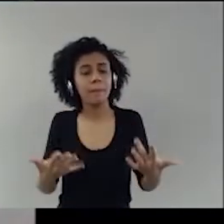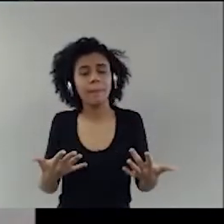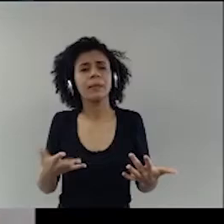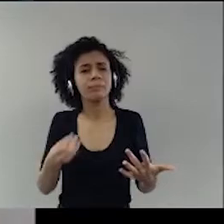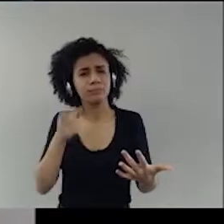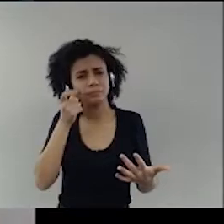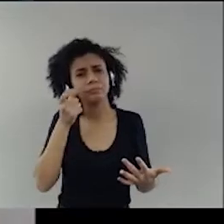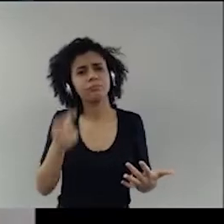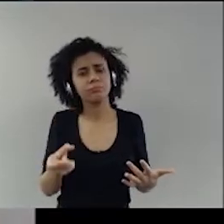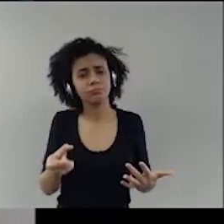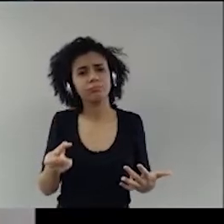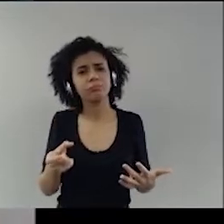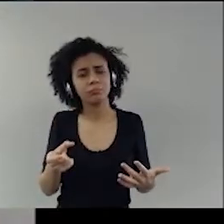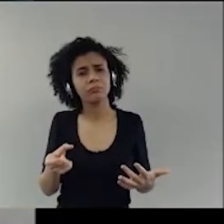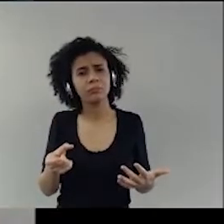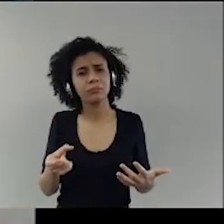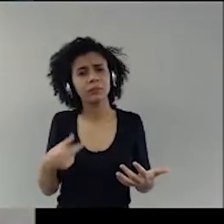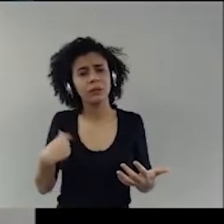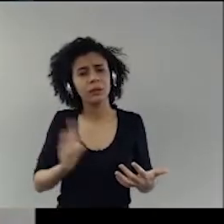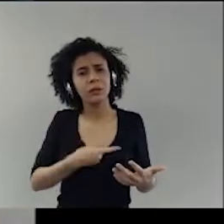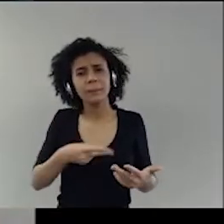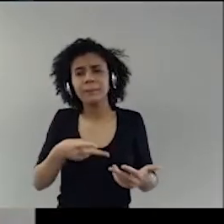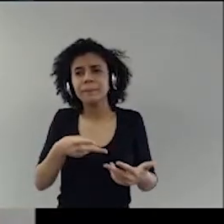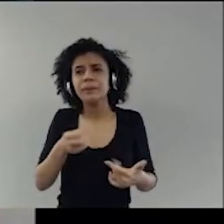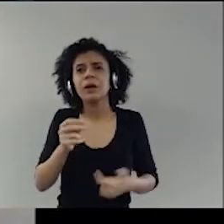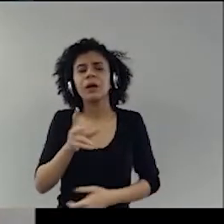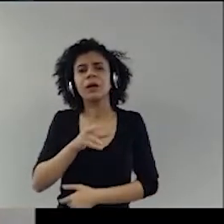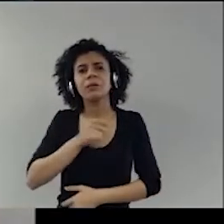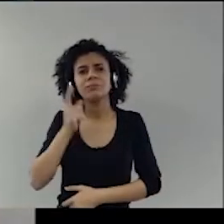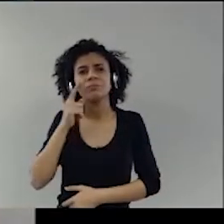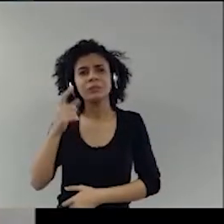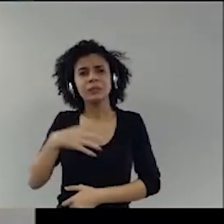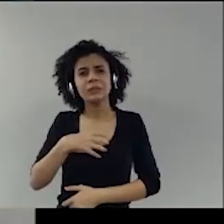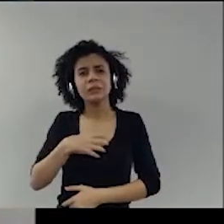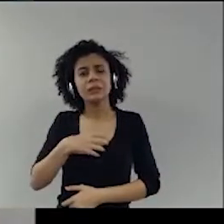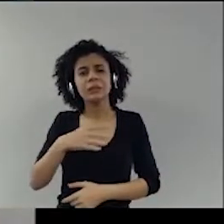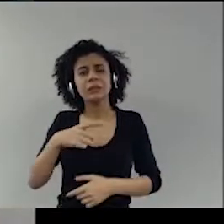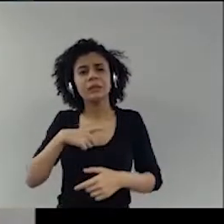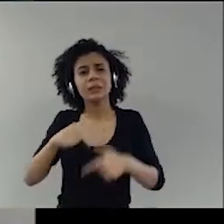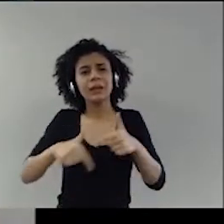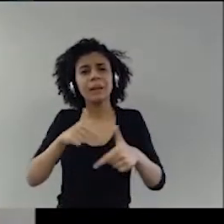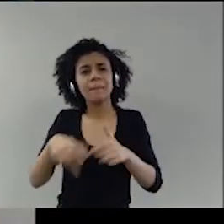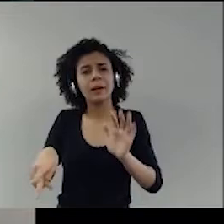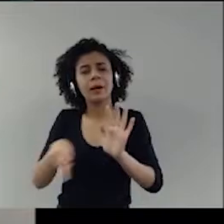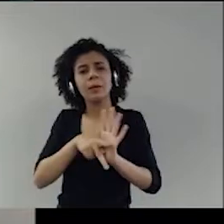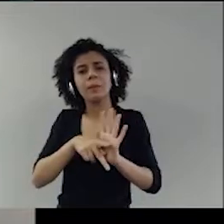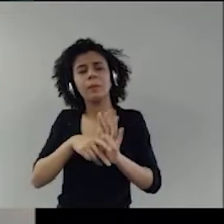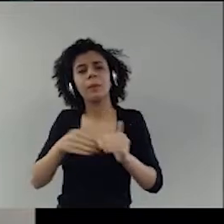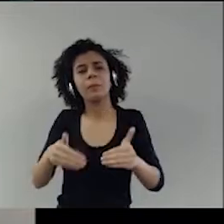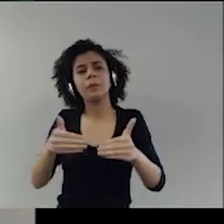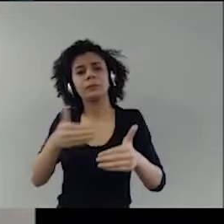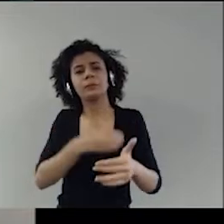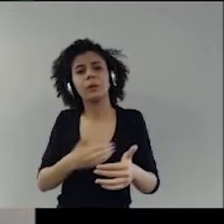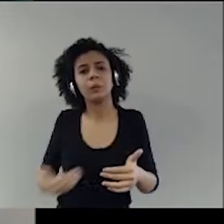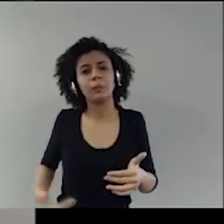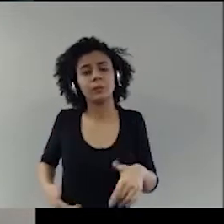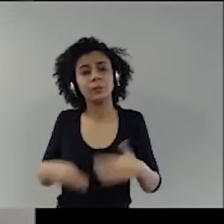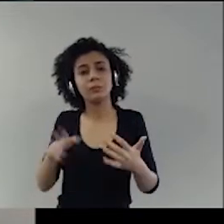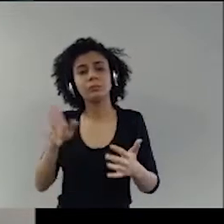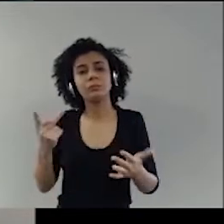muito interessante que a gente imaginaria um organismo com um grupo de trabalho voltado às ações do Ministério Público. E